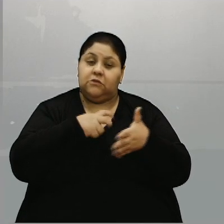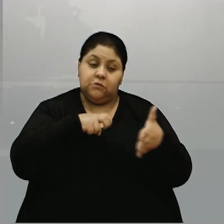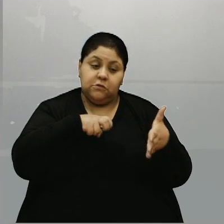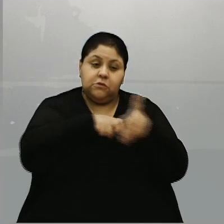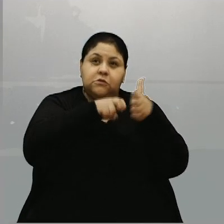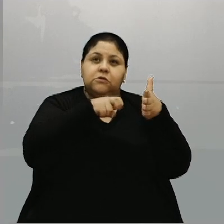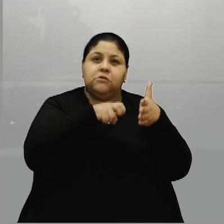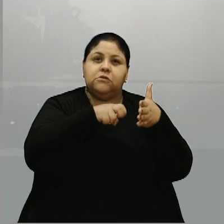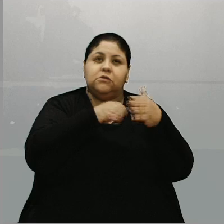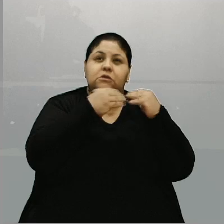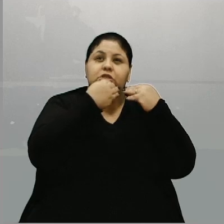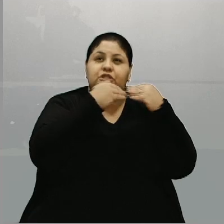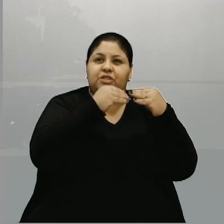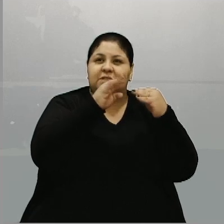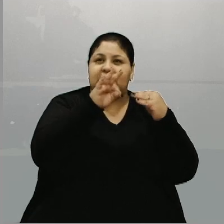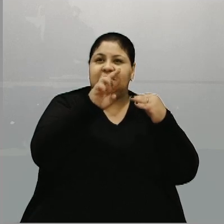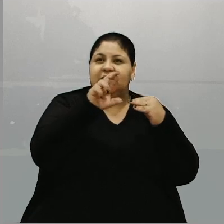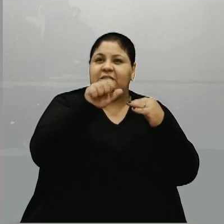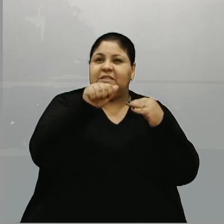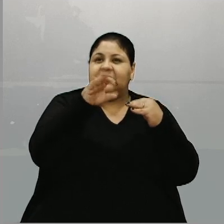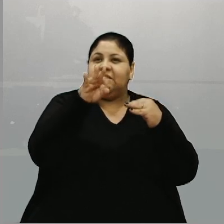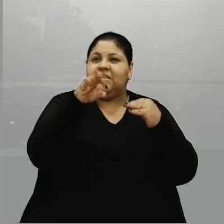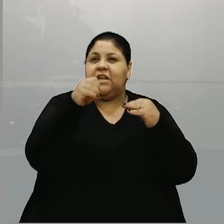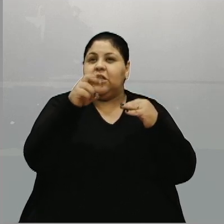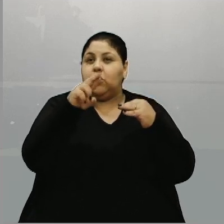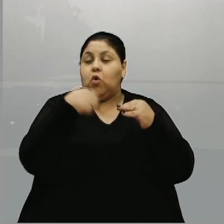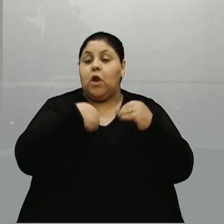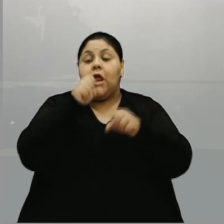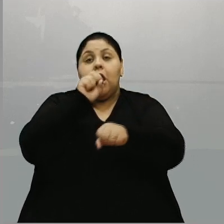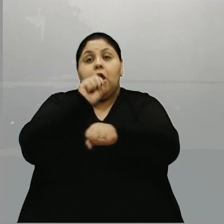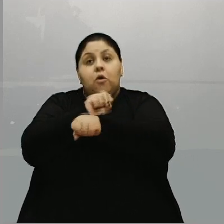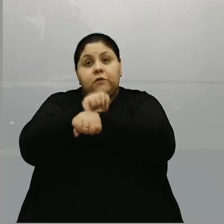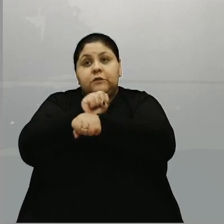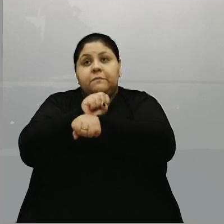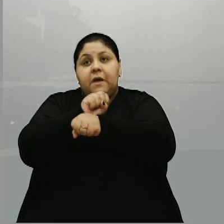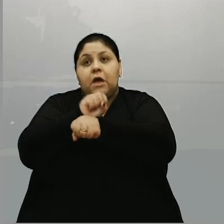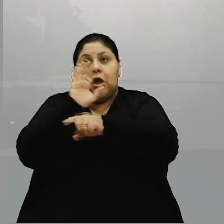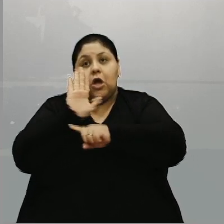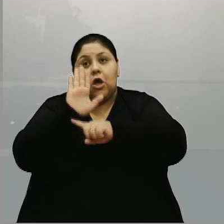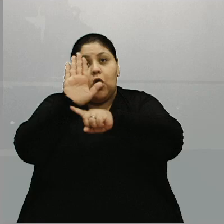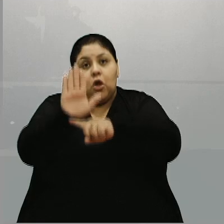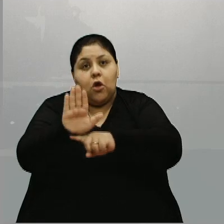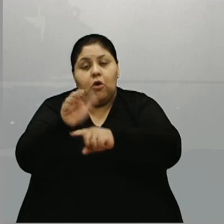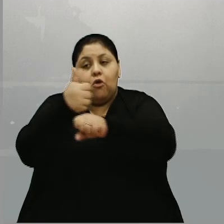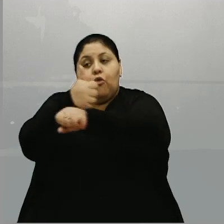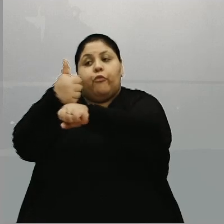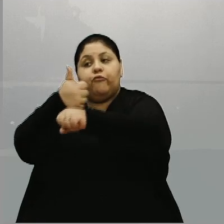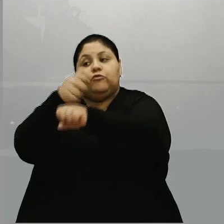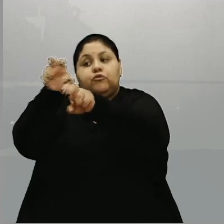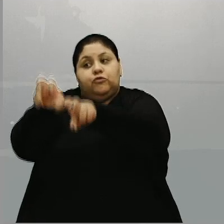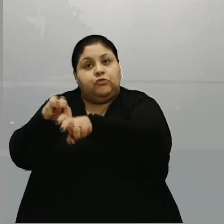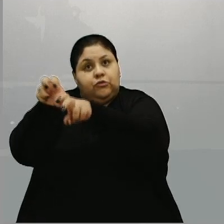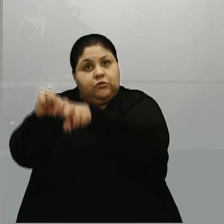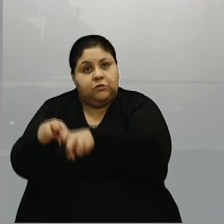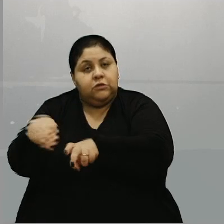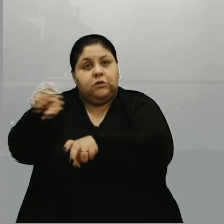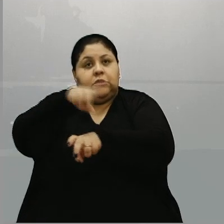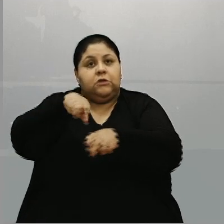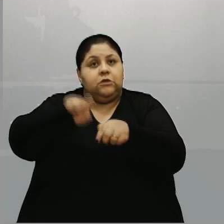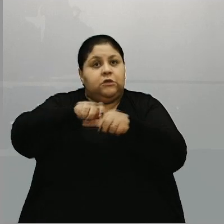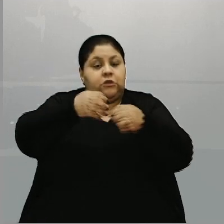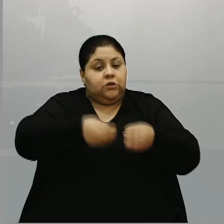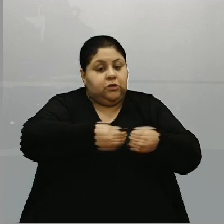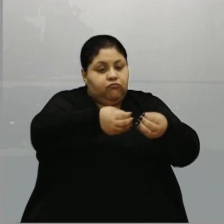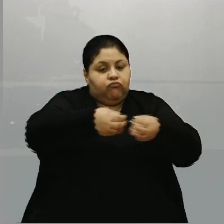de trator. Então, eu espero que isso venha a ajudar o nosso agricultor. A gente vai fazer a entrega,